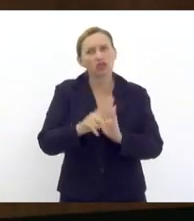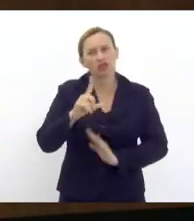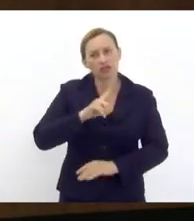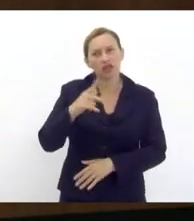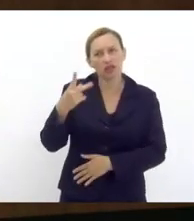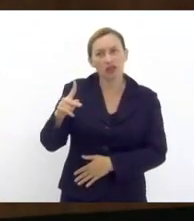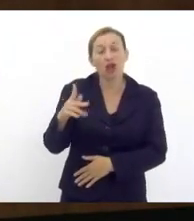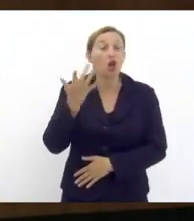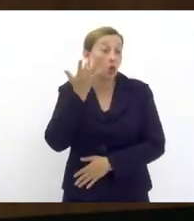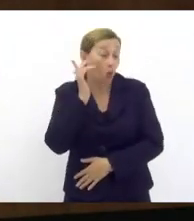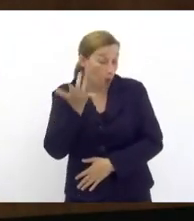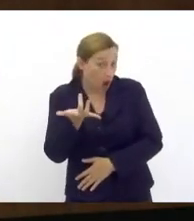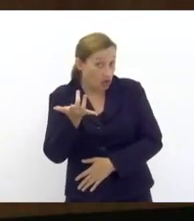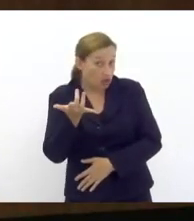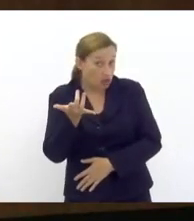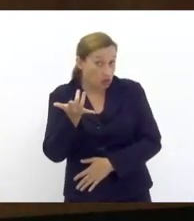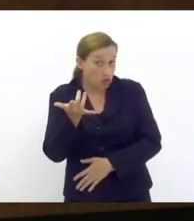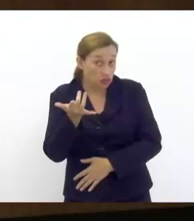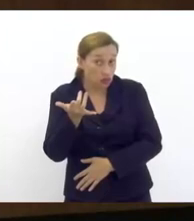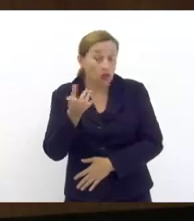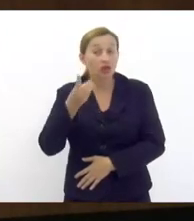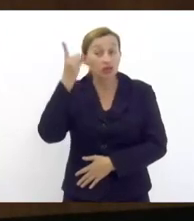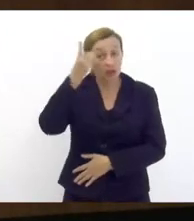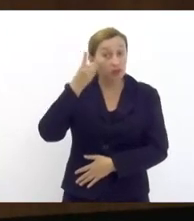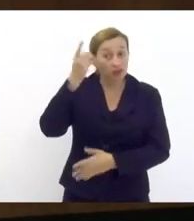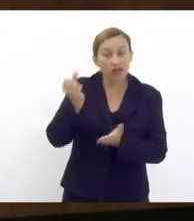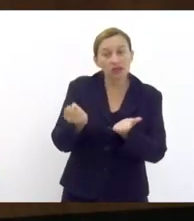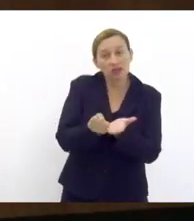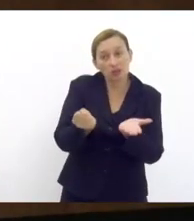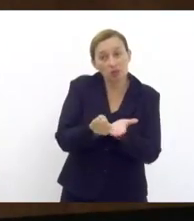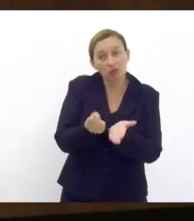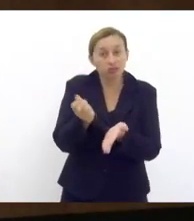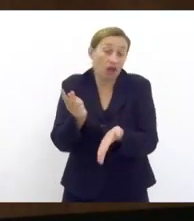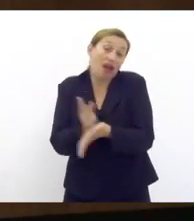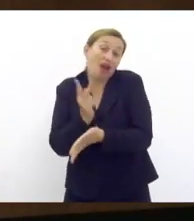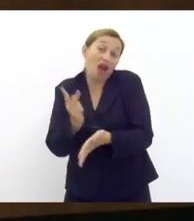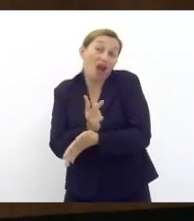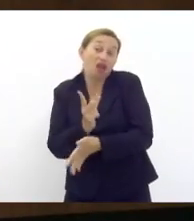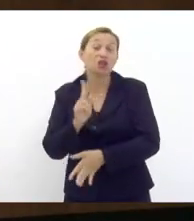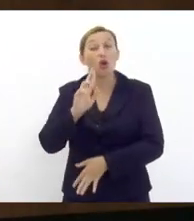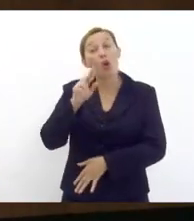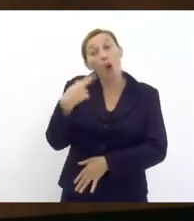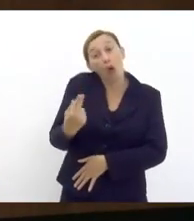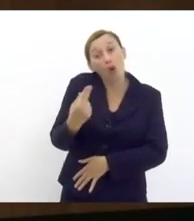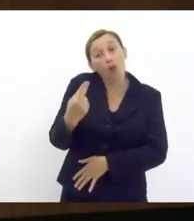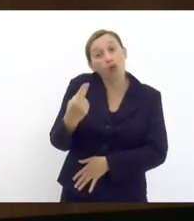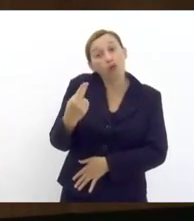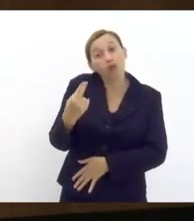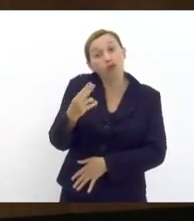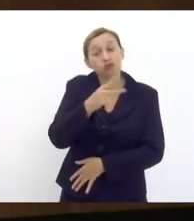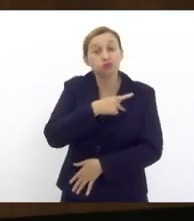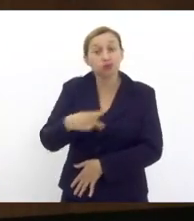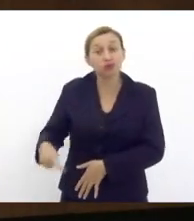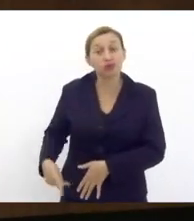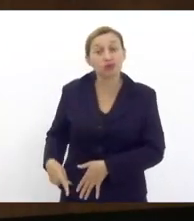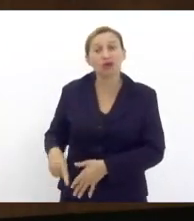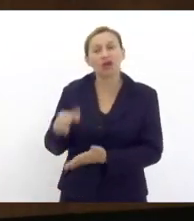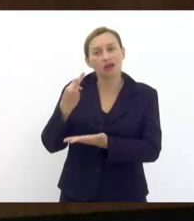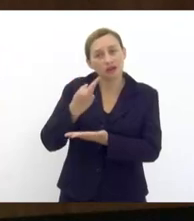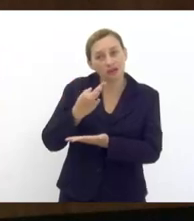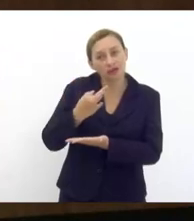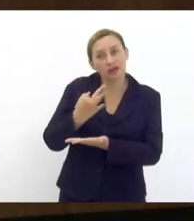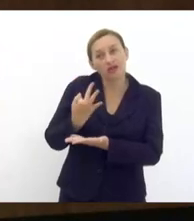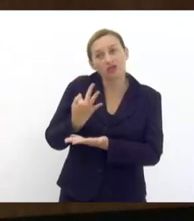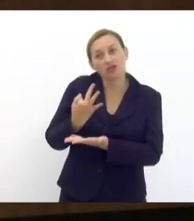Eu acho que ou o deputado Samuel está equivocado, ou o presidente talvez esteja faltando com a